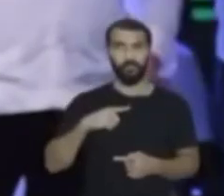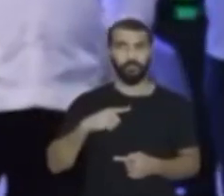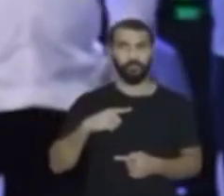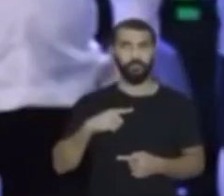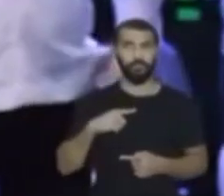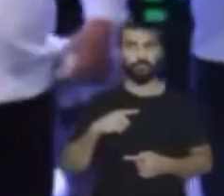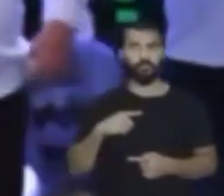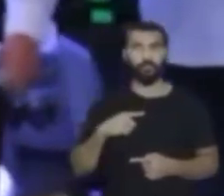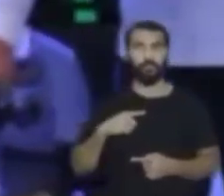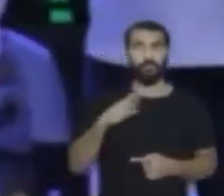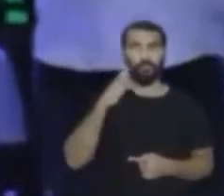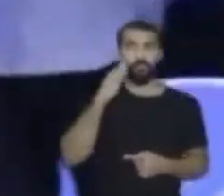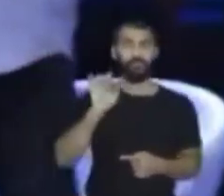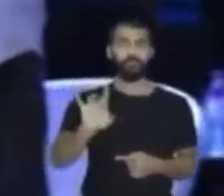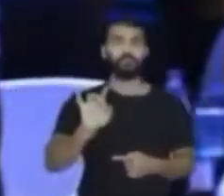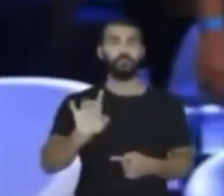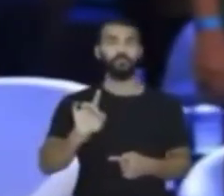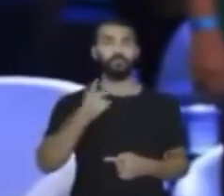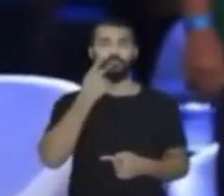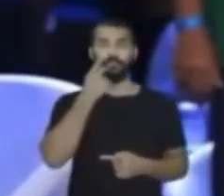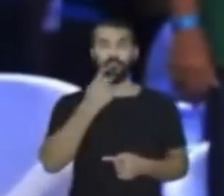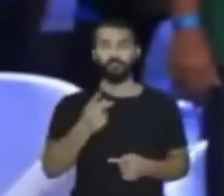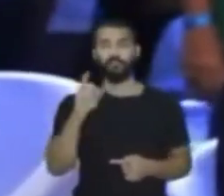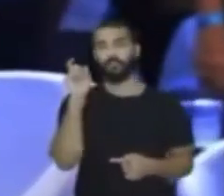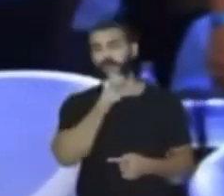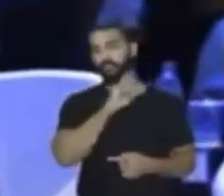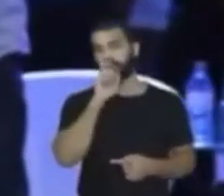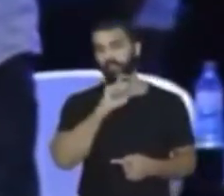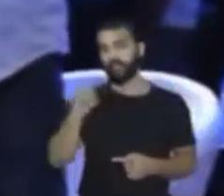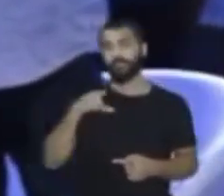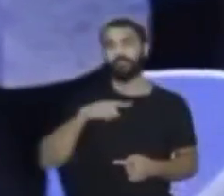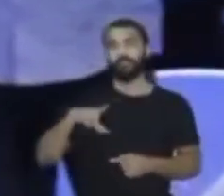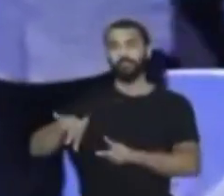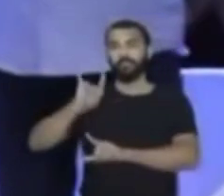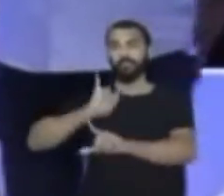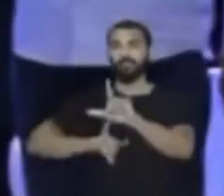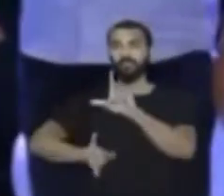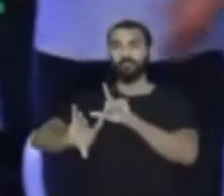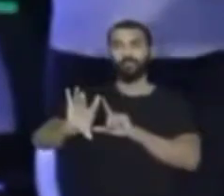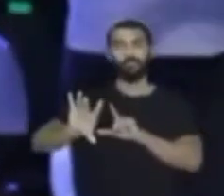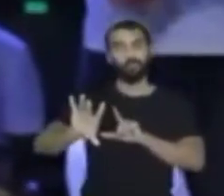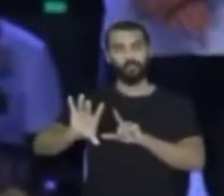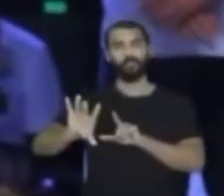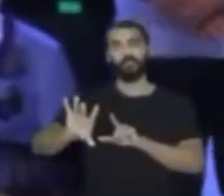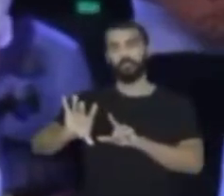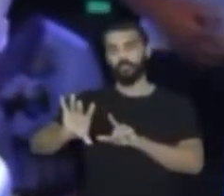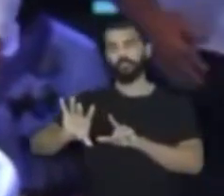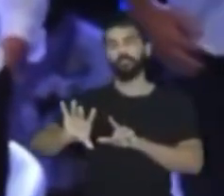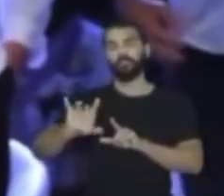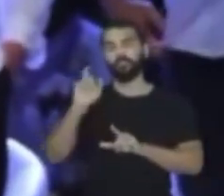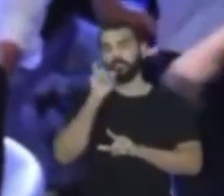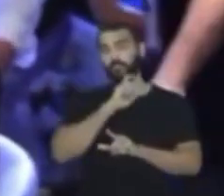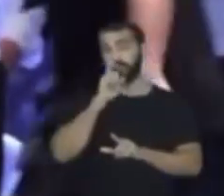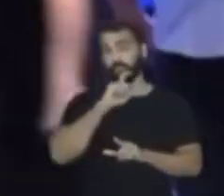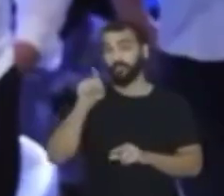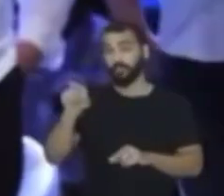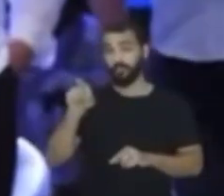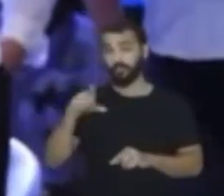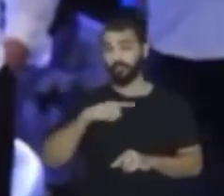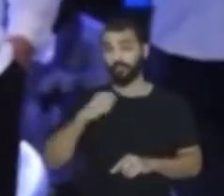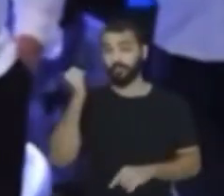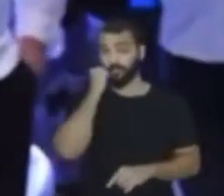Mentira, né? Eles estão compartilhando muita mentira. Eles são tão cara de pau que tem coragem de ir para a televisão e